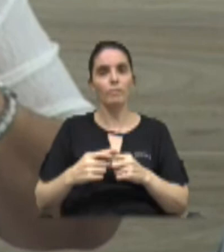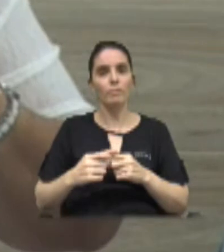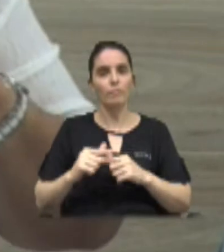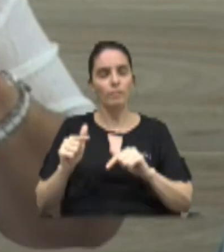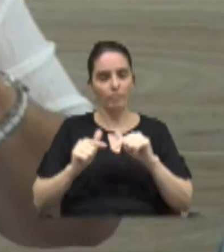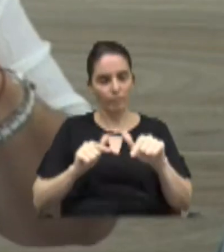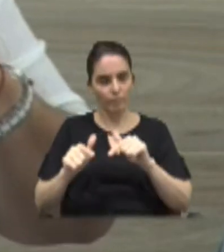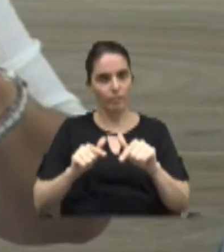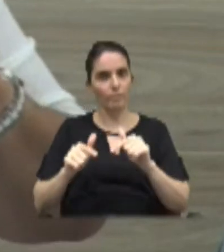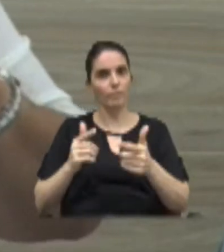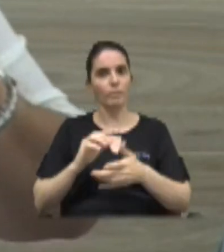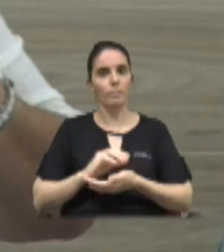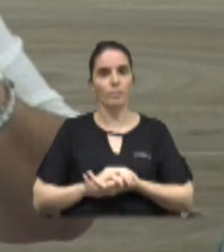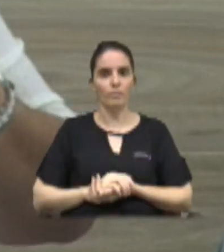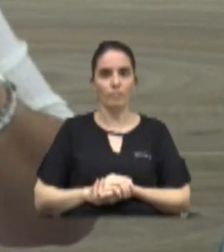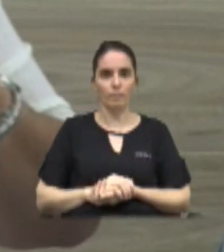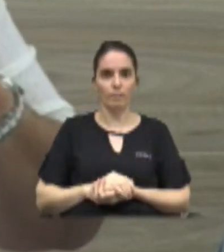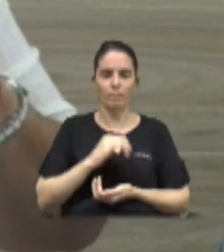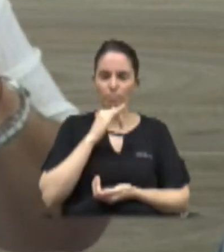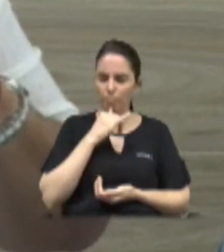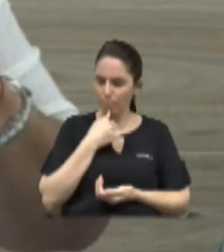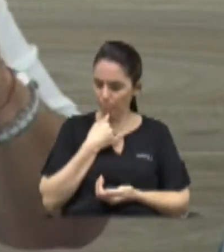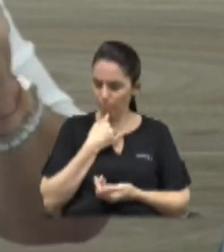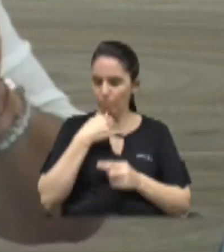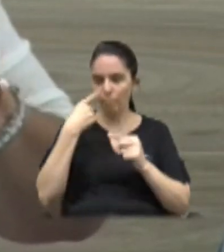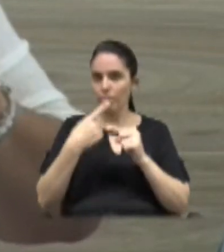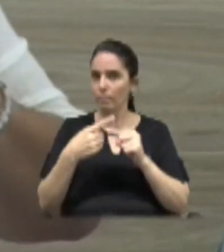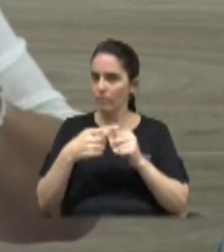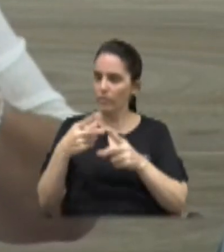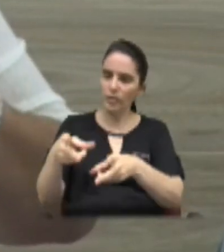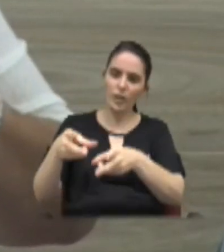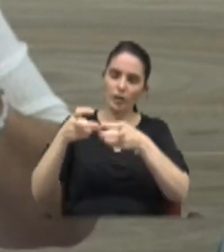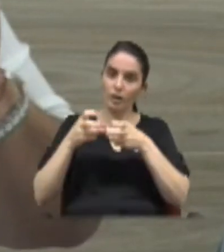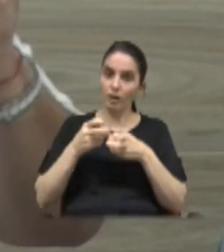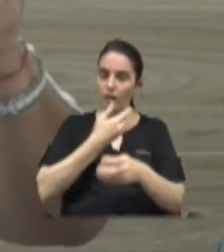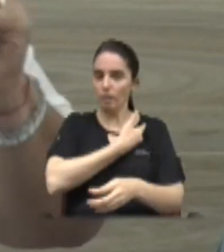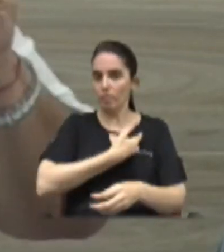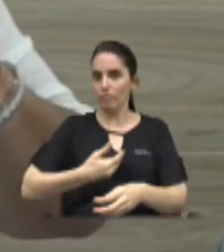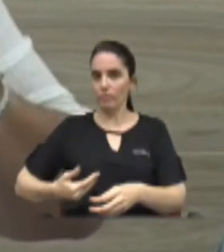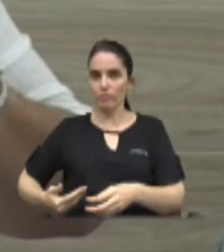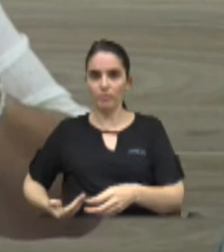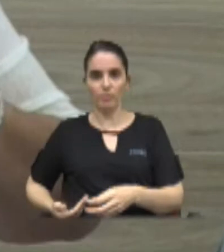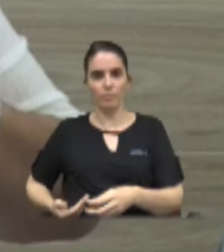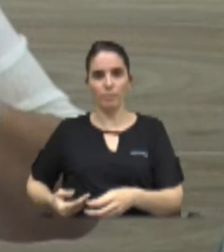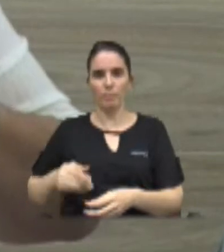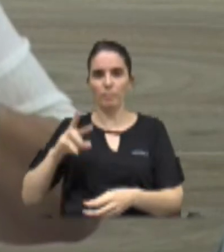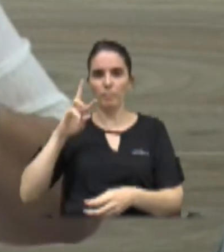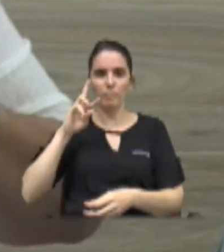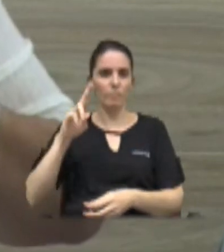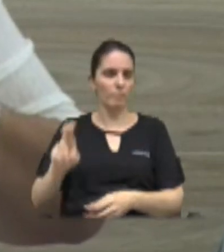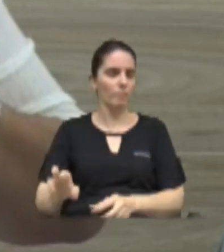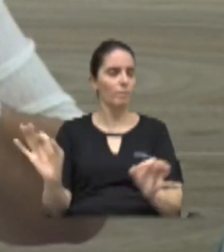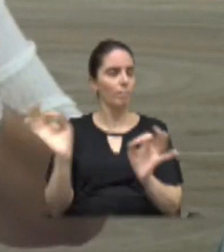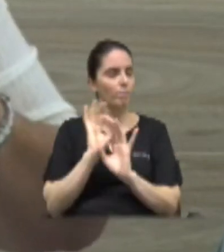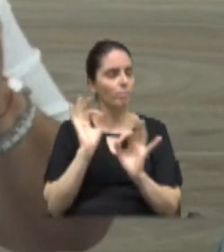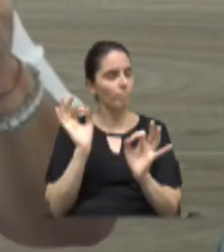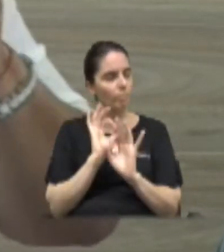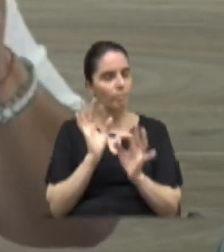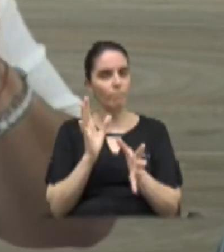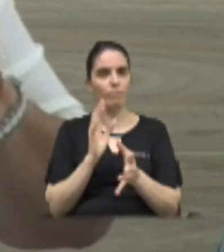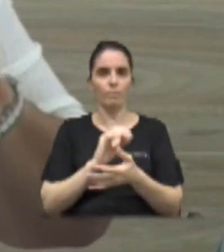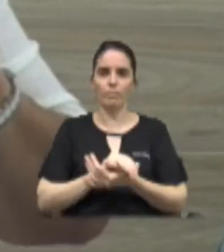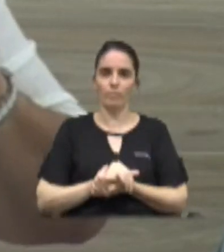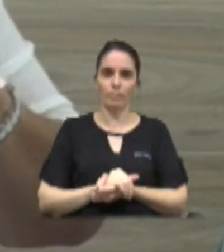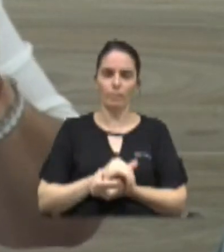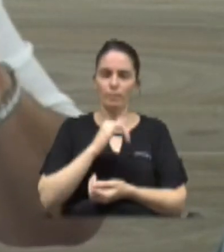fazer. A gente fica muito triste porque a gente vê os nossos governantes não valorizando isso, né? A